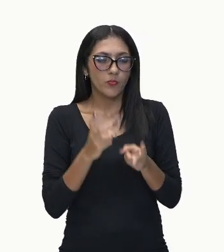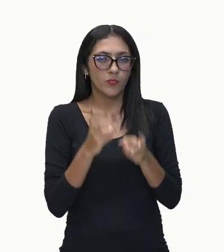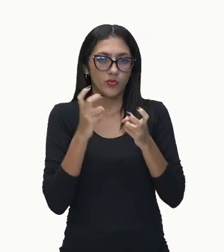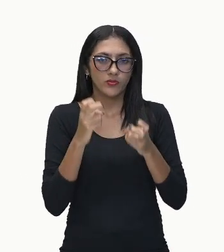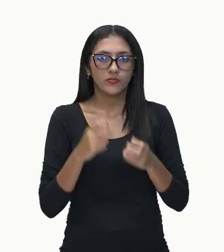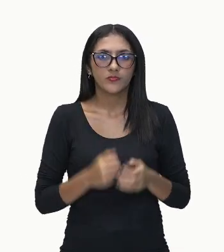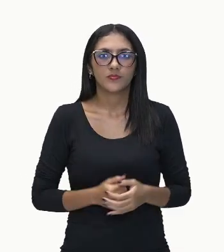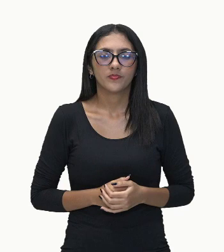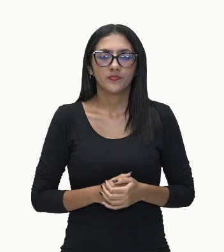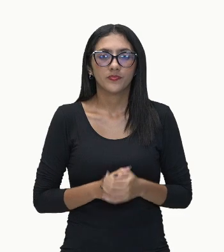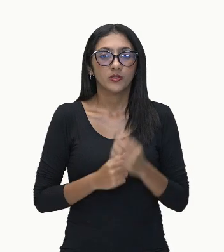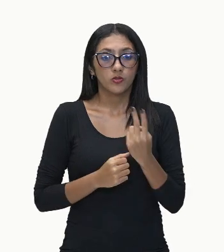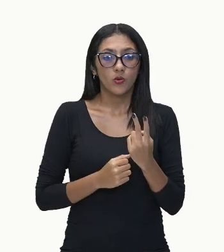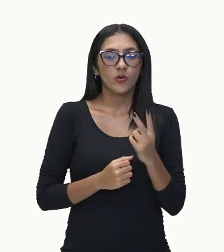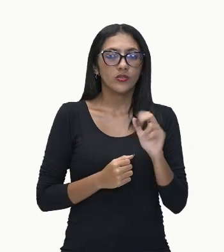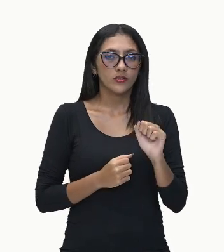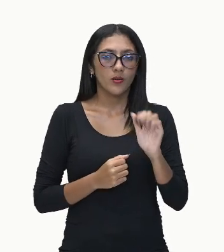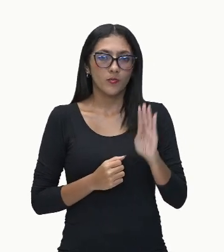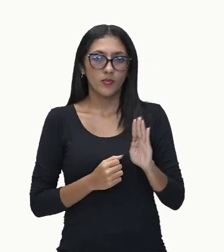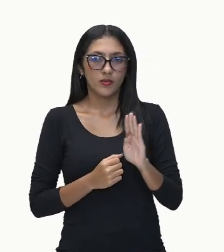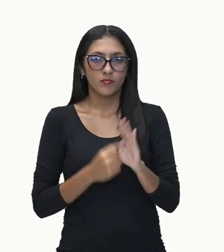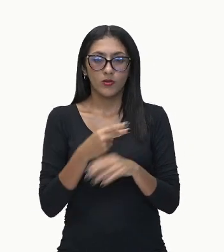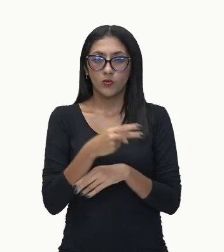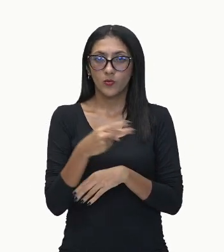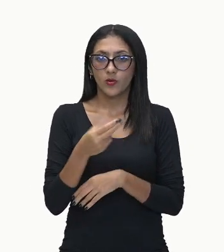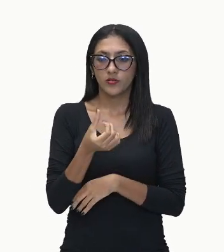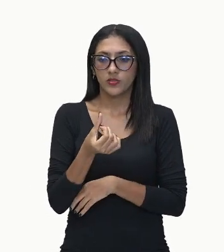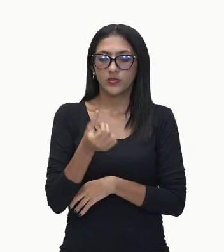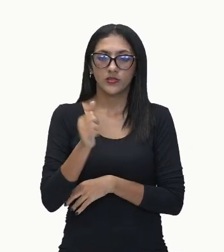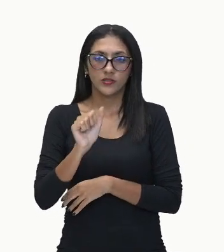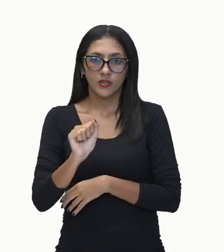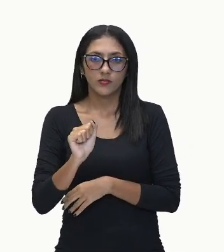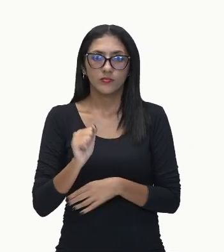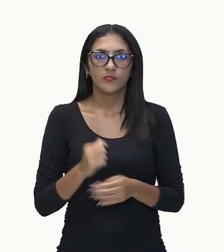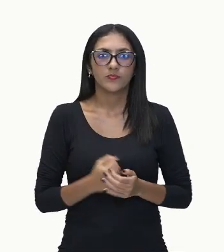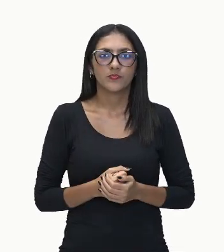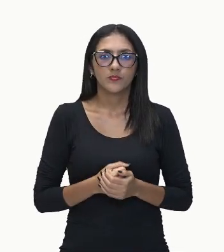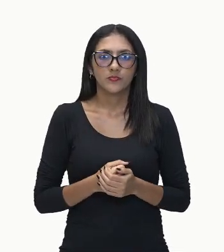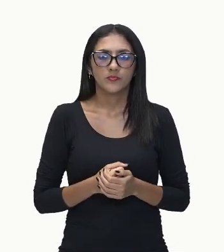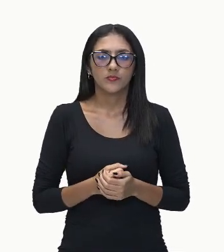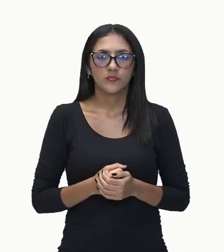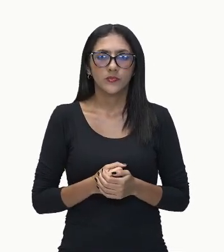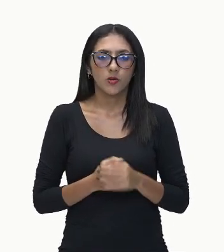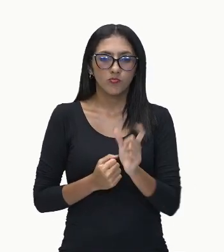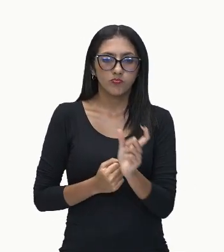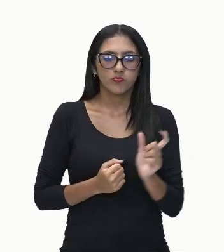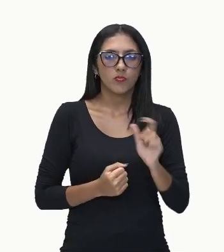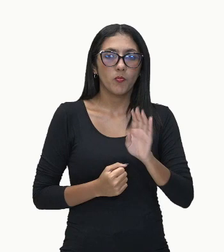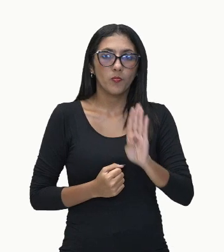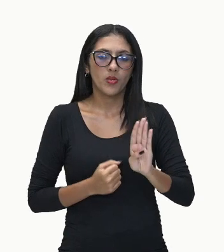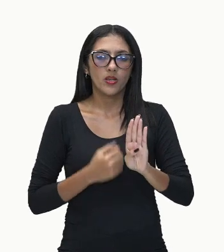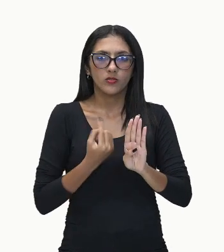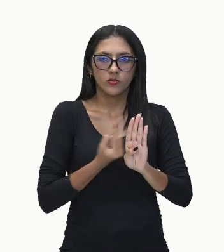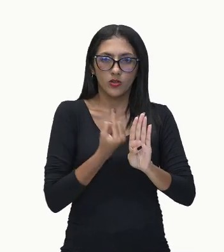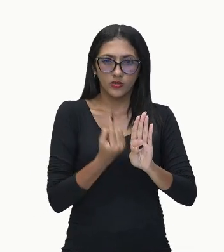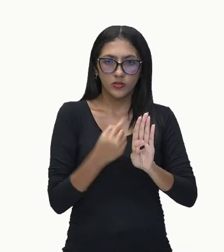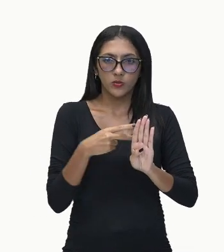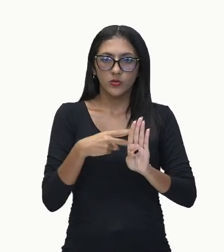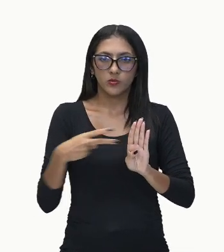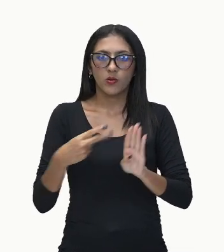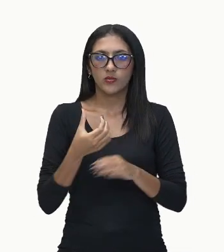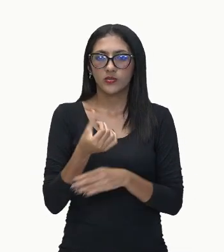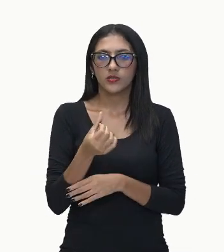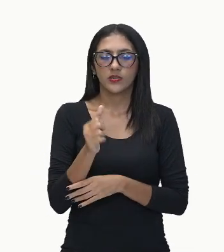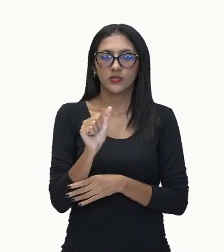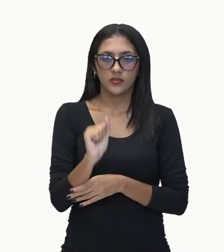2 AB = 6 a ó quero saber o valor do b ó Então vou isolar o b vai ser igual então a 6ao